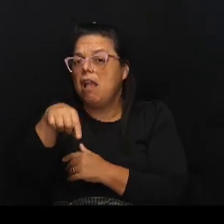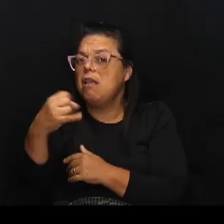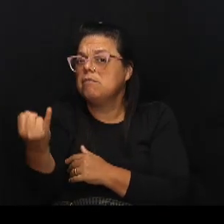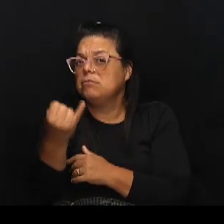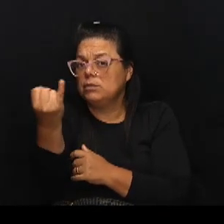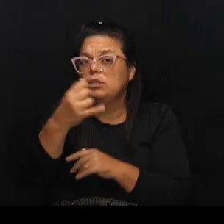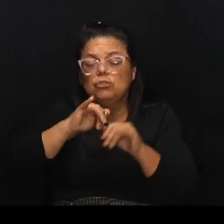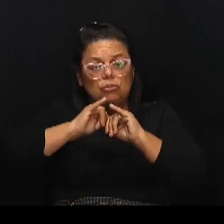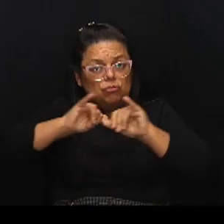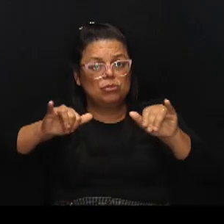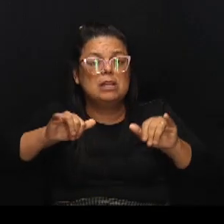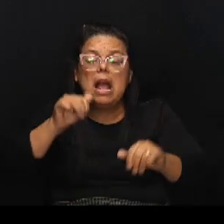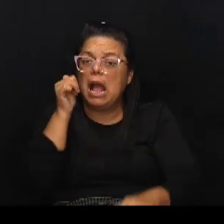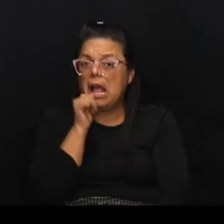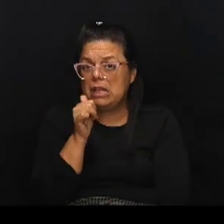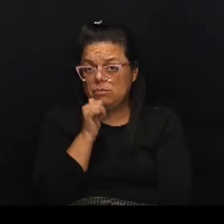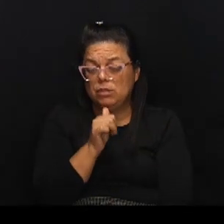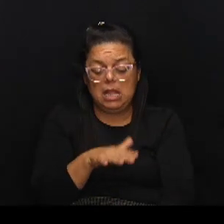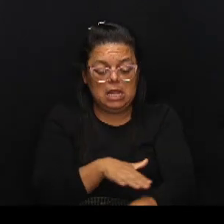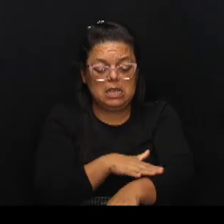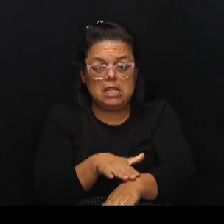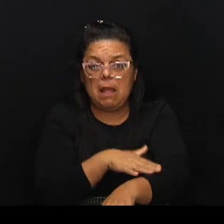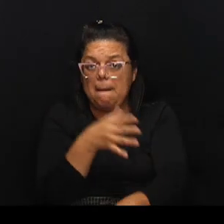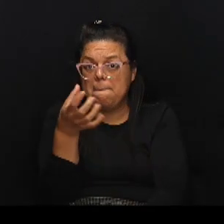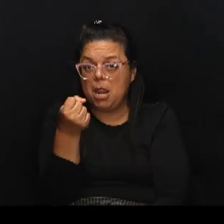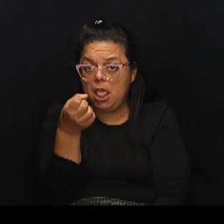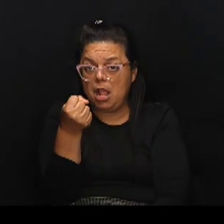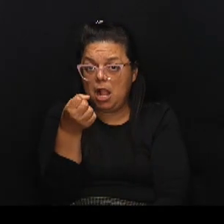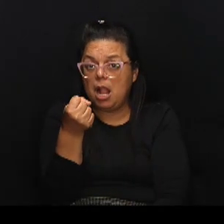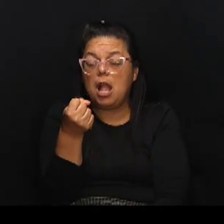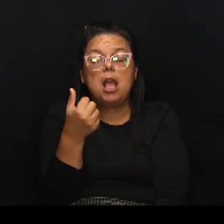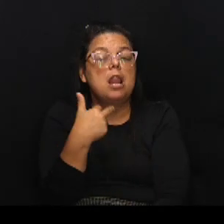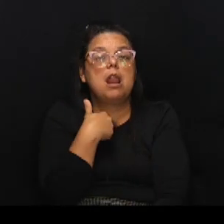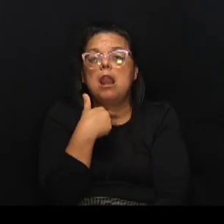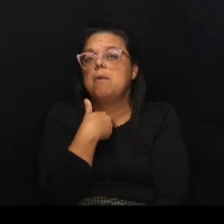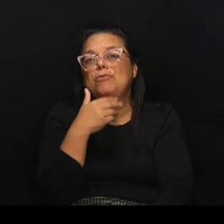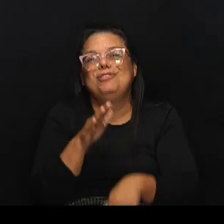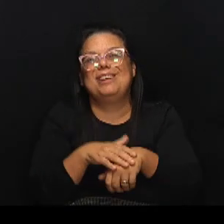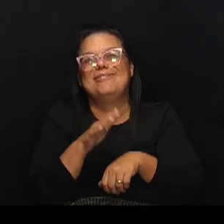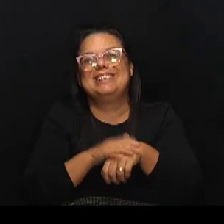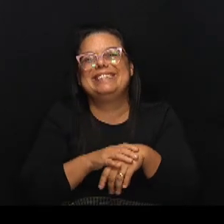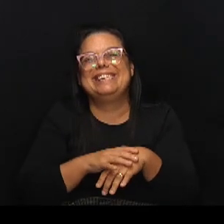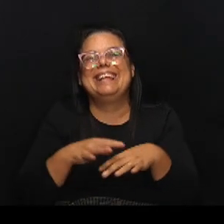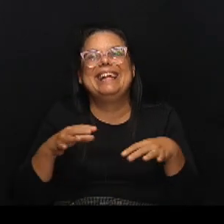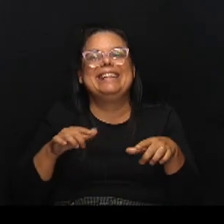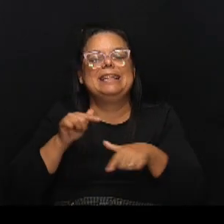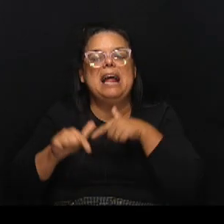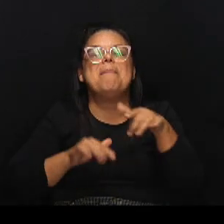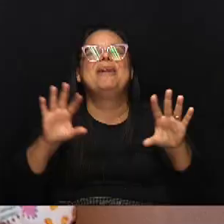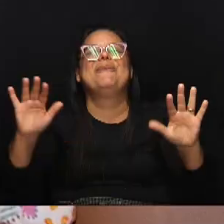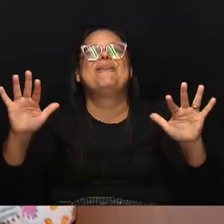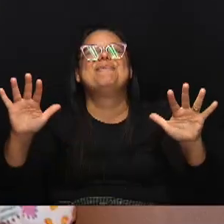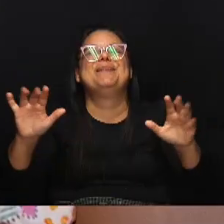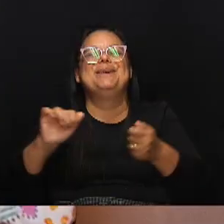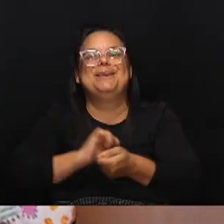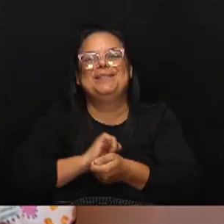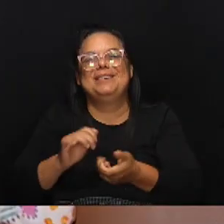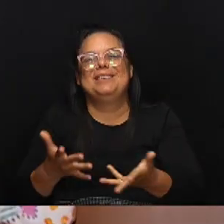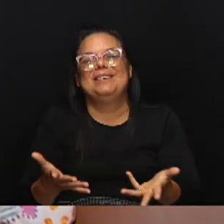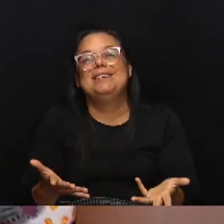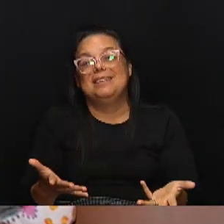coisa, as mulheres brancas, elas não poderiam fazer trabalhos manuais, né?